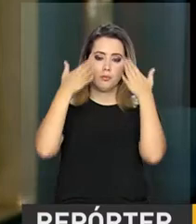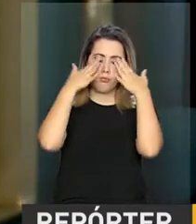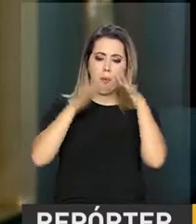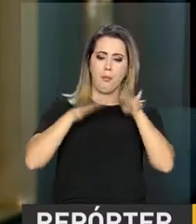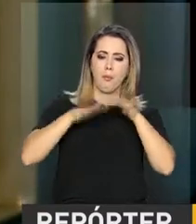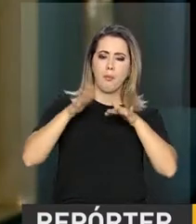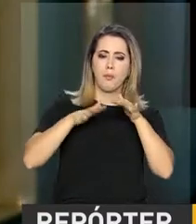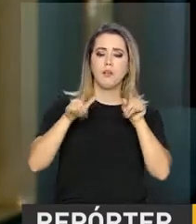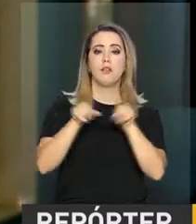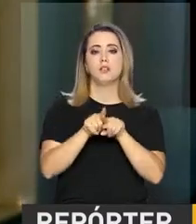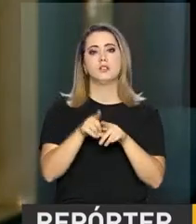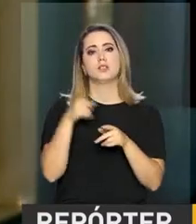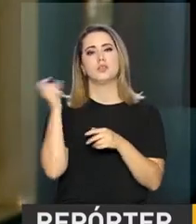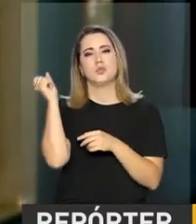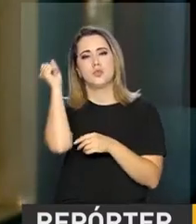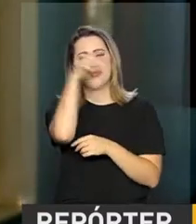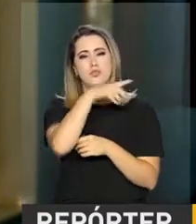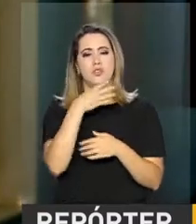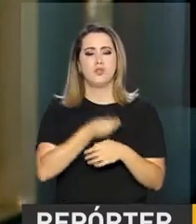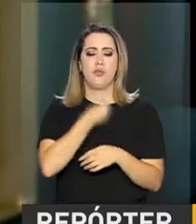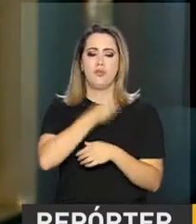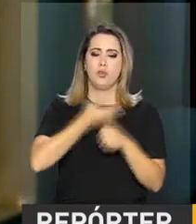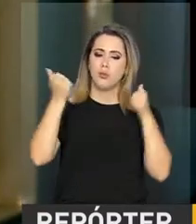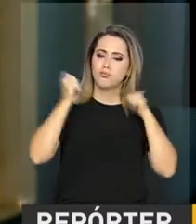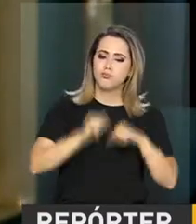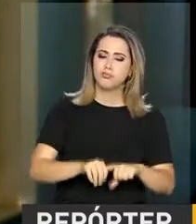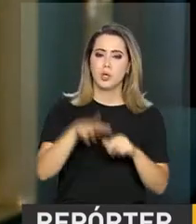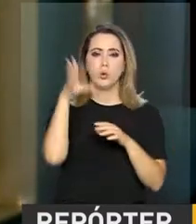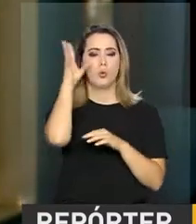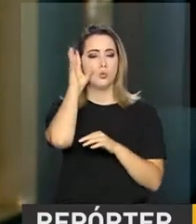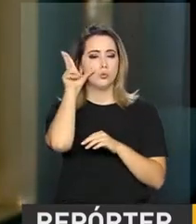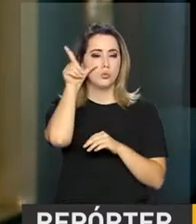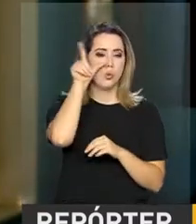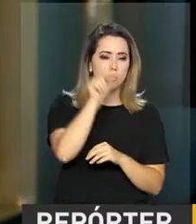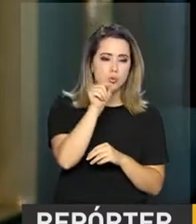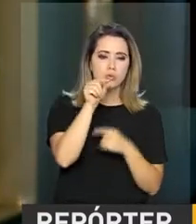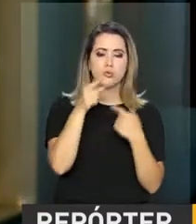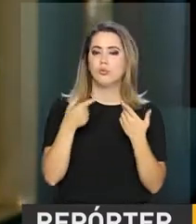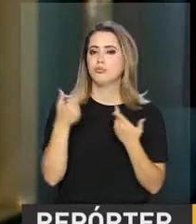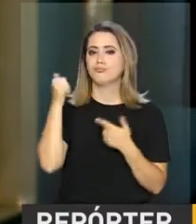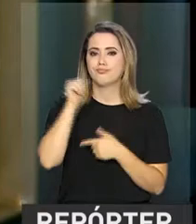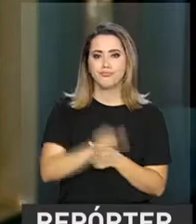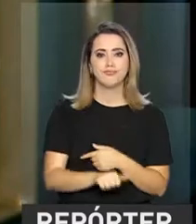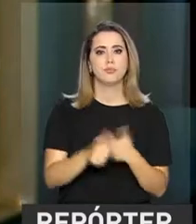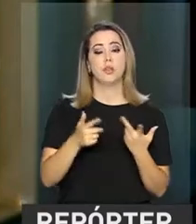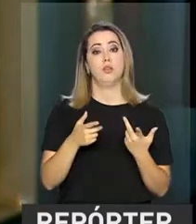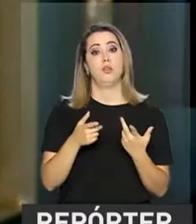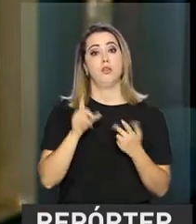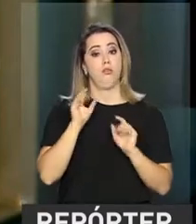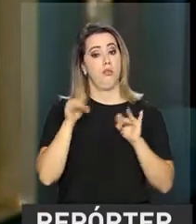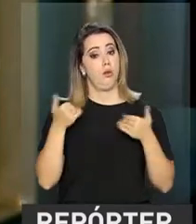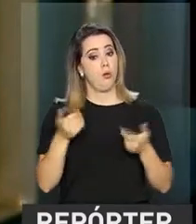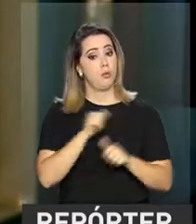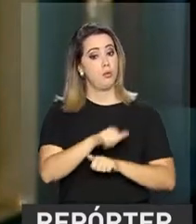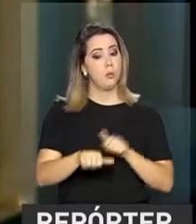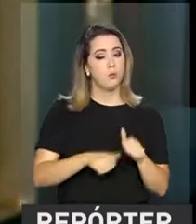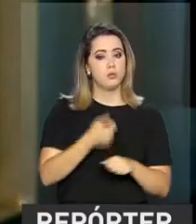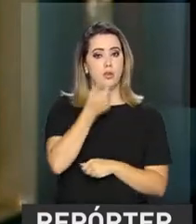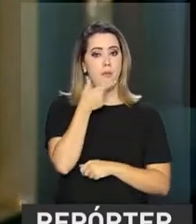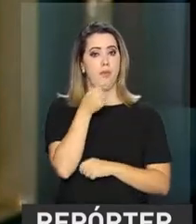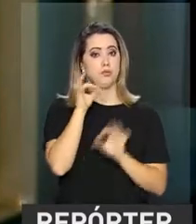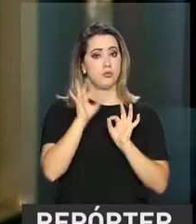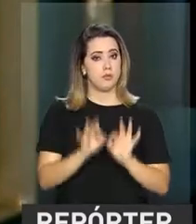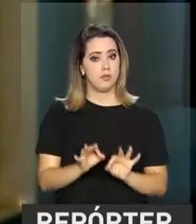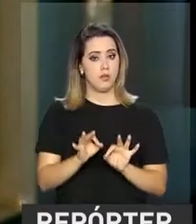diminuir muito a qualidade de vida diminui a qualidade do sono e possibilita que a família saia criança então com a medicação com tratamento adequado